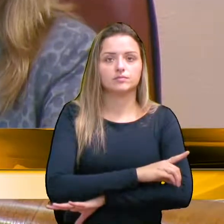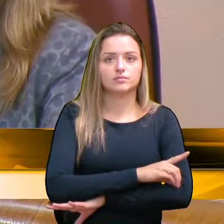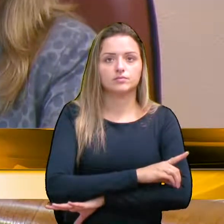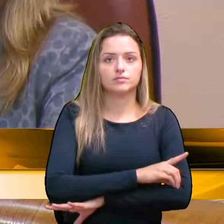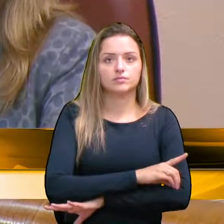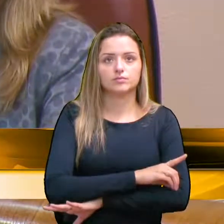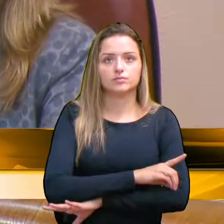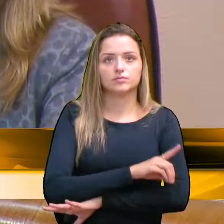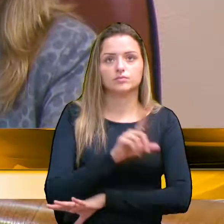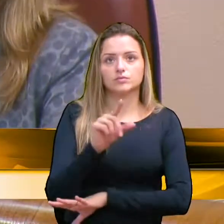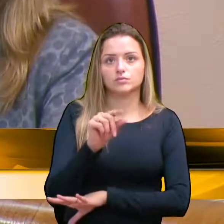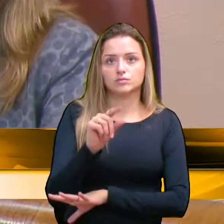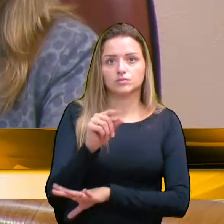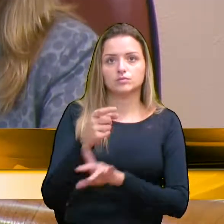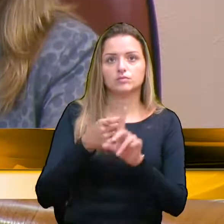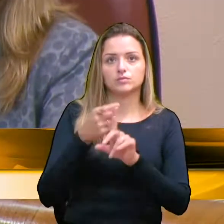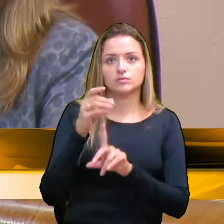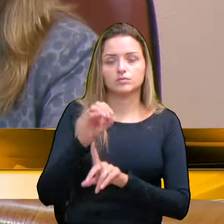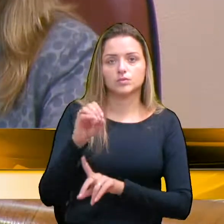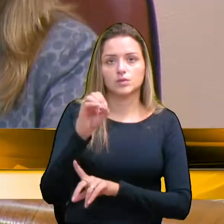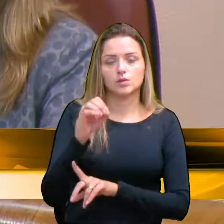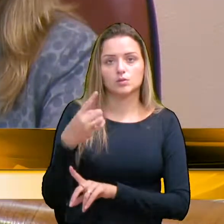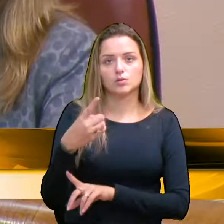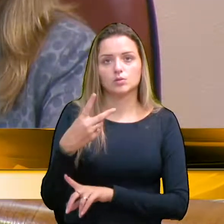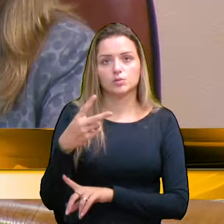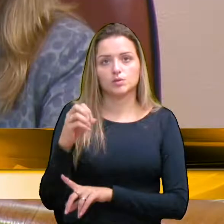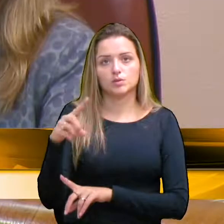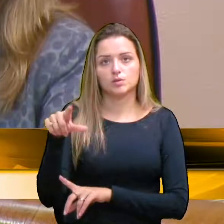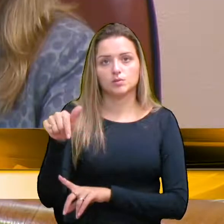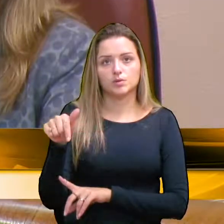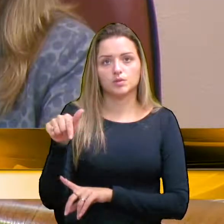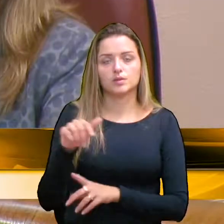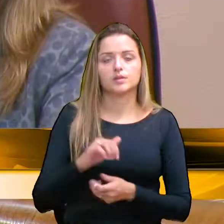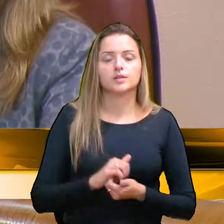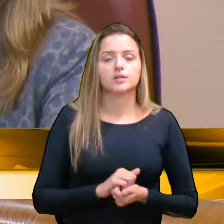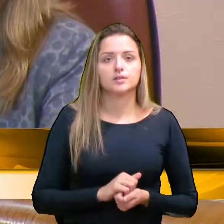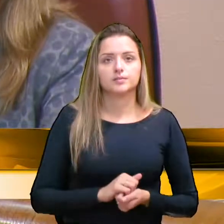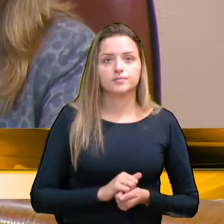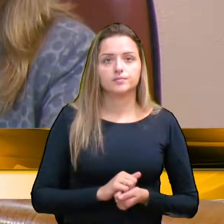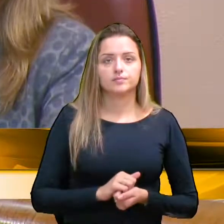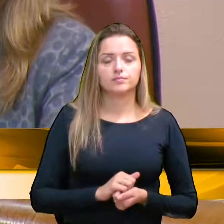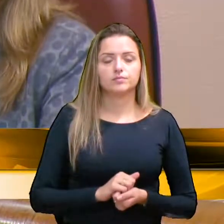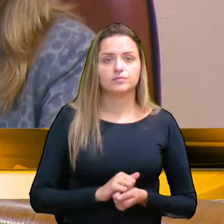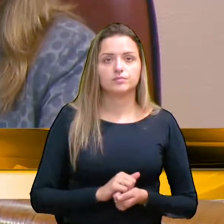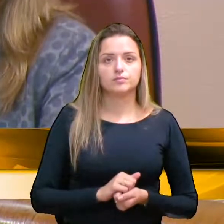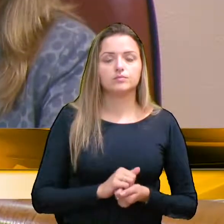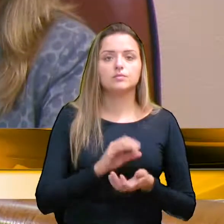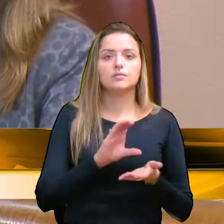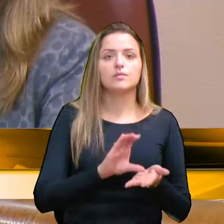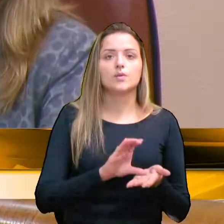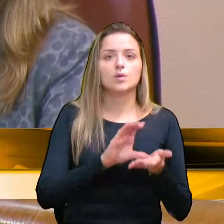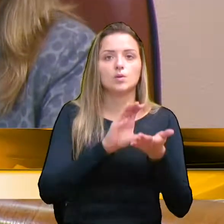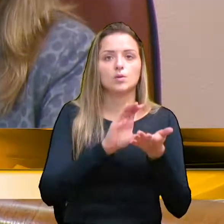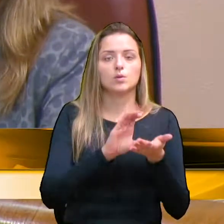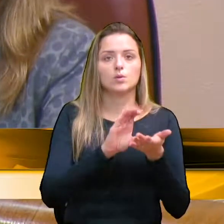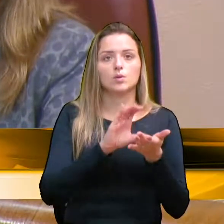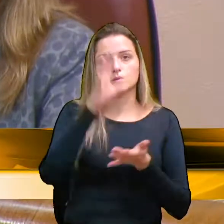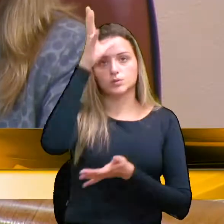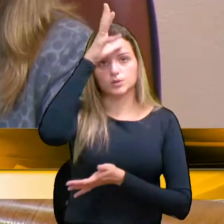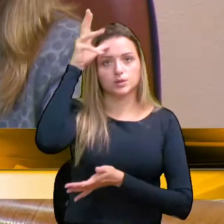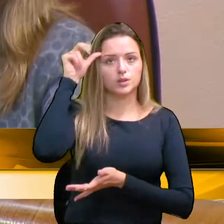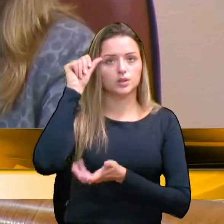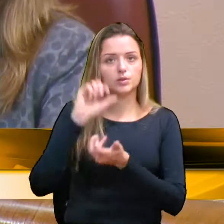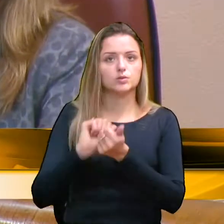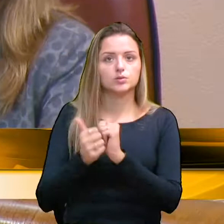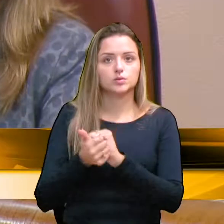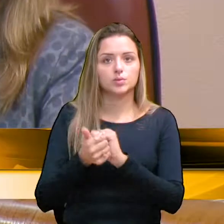73ª da 17ª legislatura, em 10 de outubro de 2017, ao Conselho Municipal de Desporto,